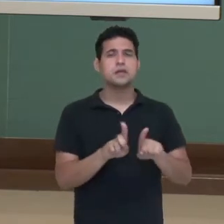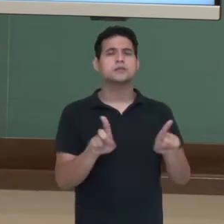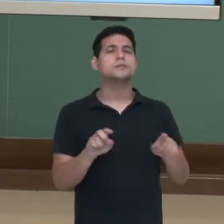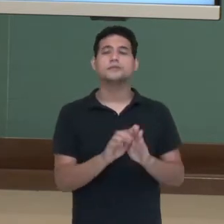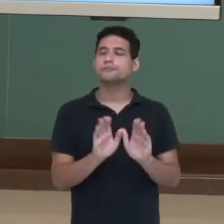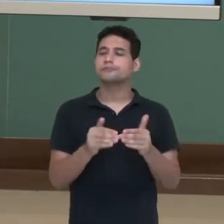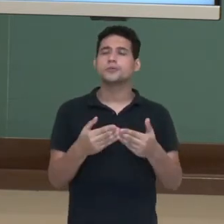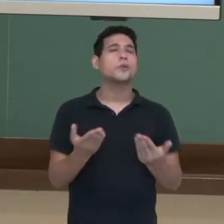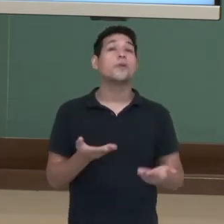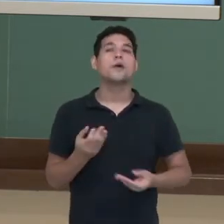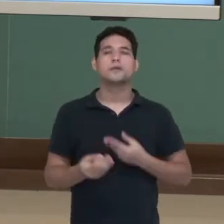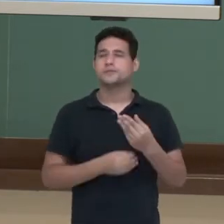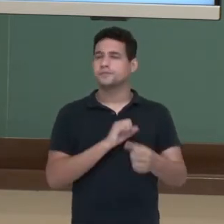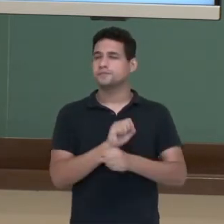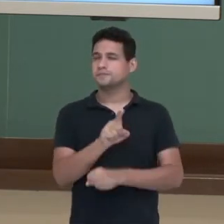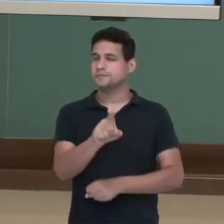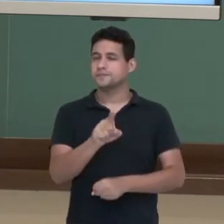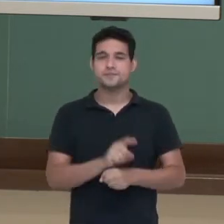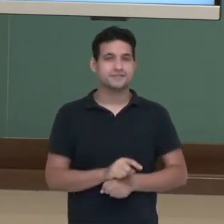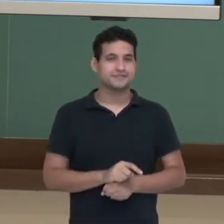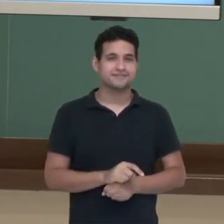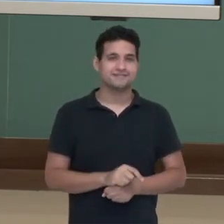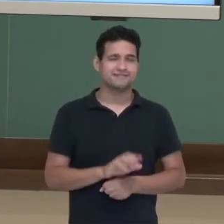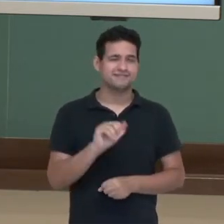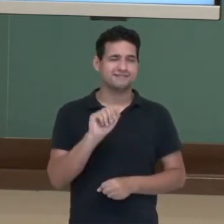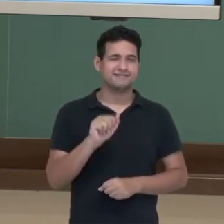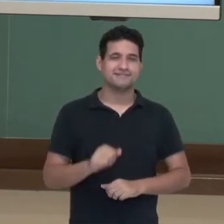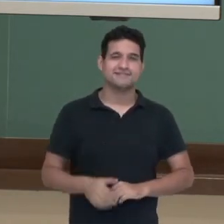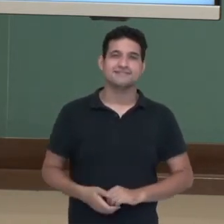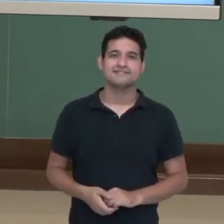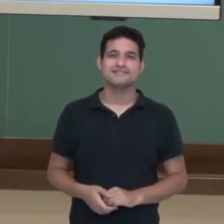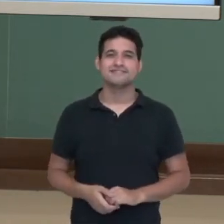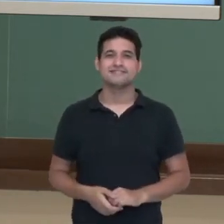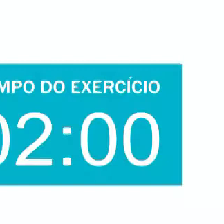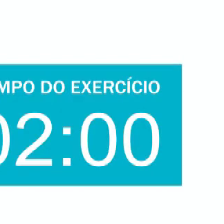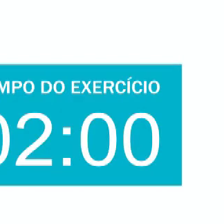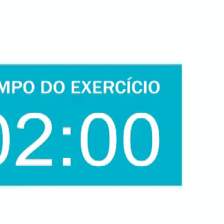campanha? Ok? Espero vocês. Até daqui a pouco.